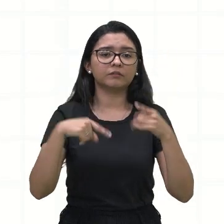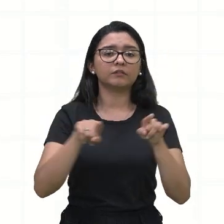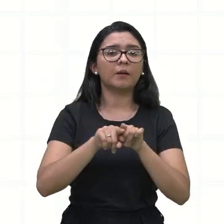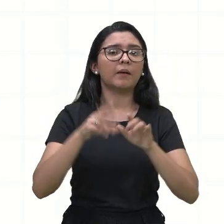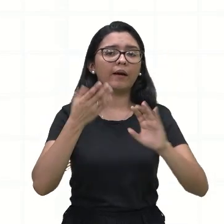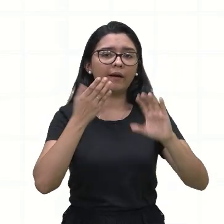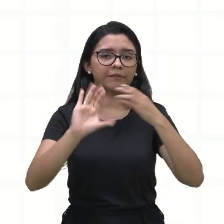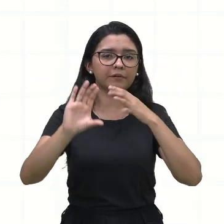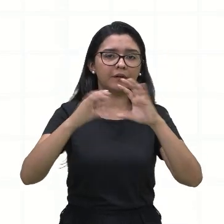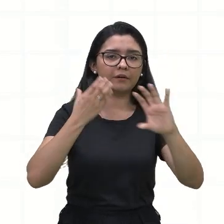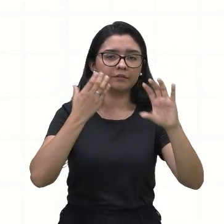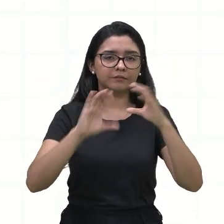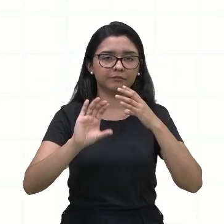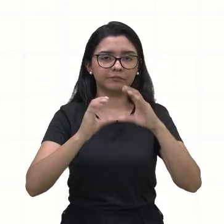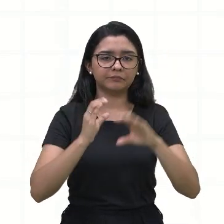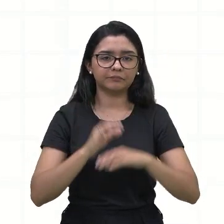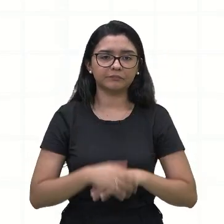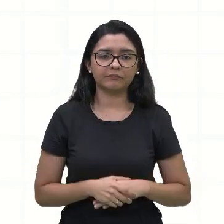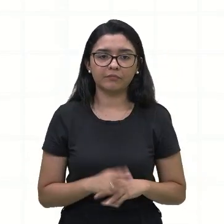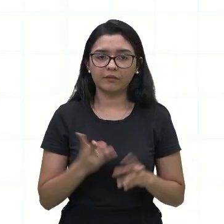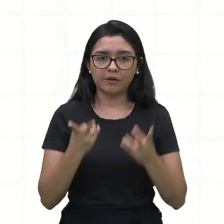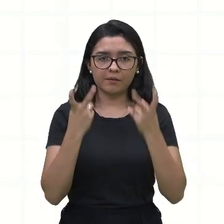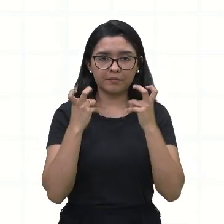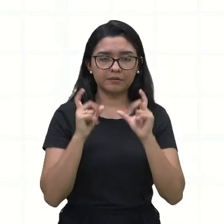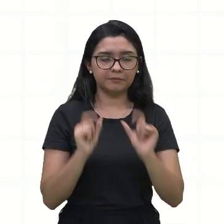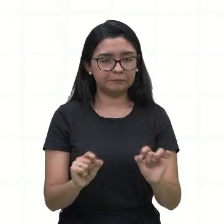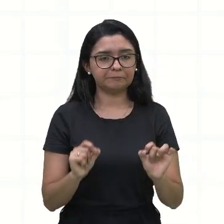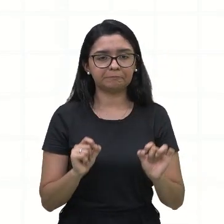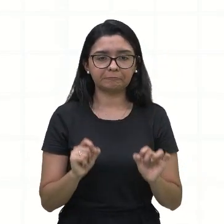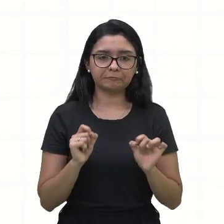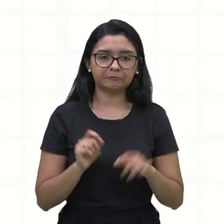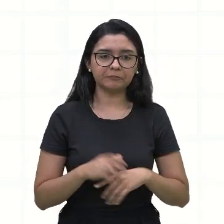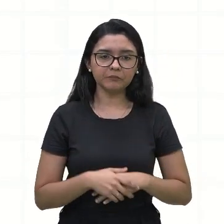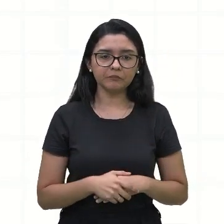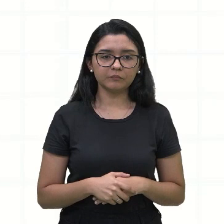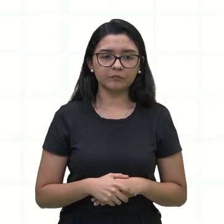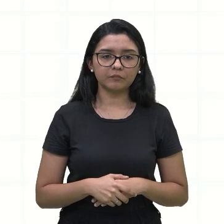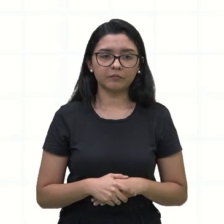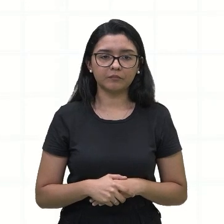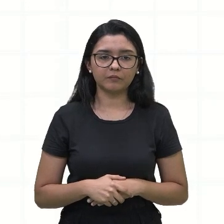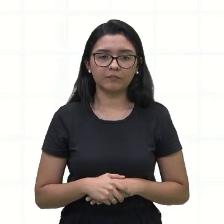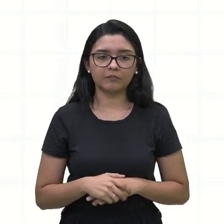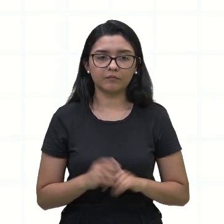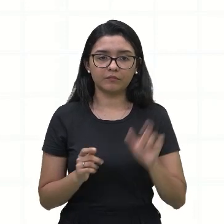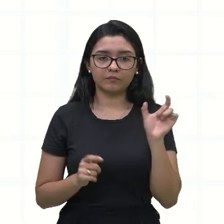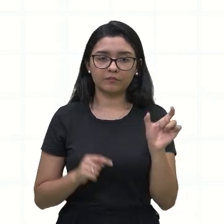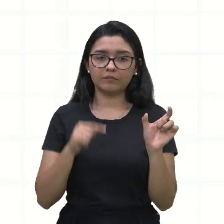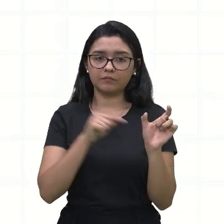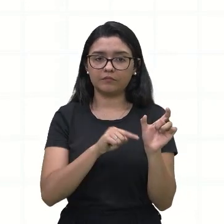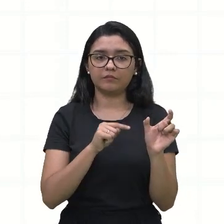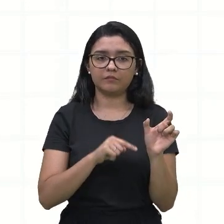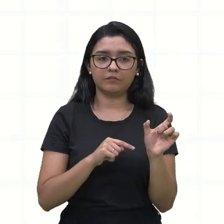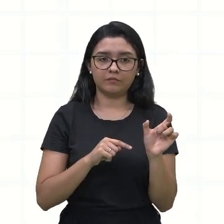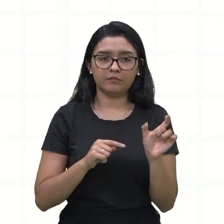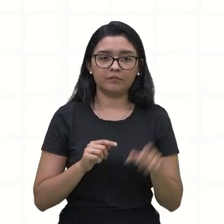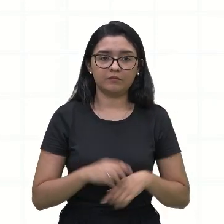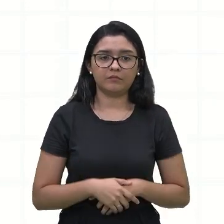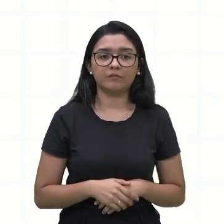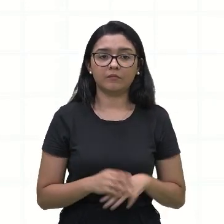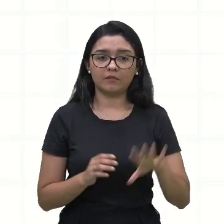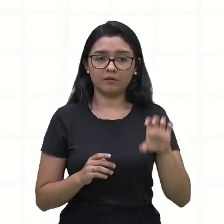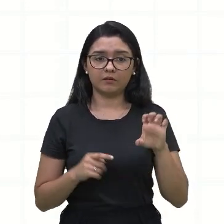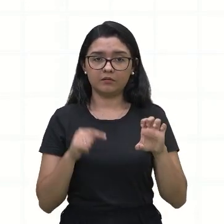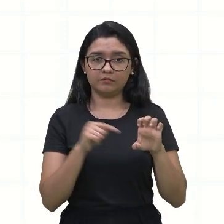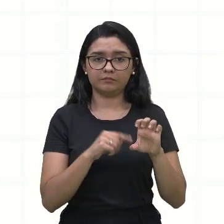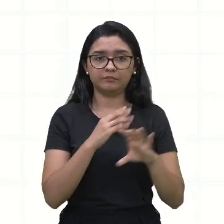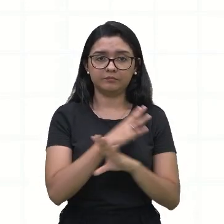espalhar seu belo canto pela floresta. Notem que esse conectivo, o conectivo é,